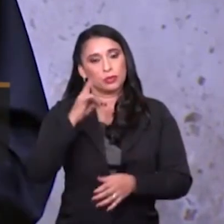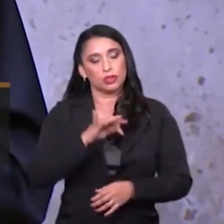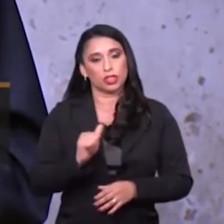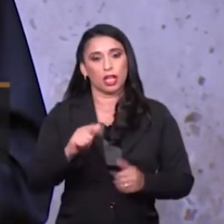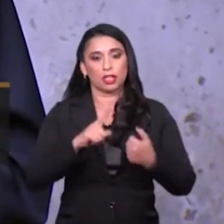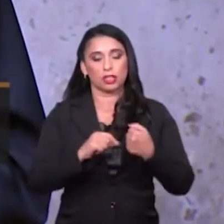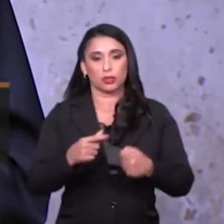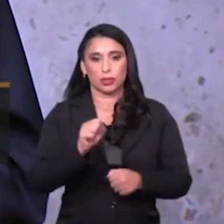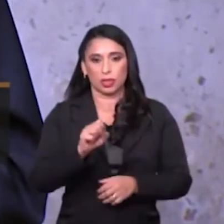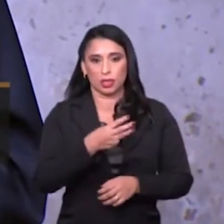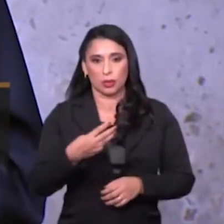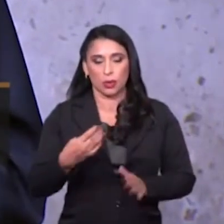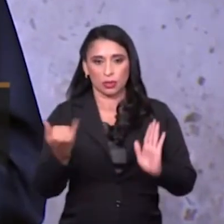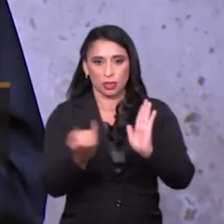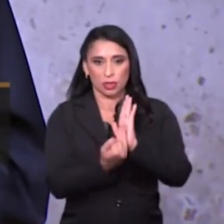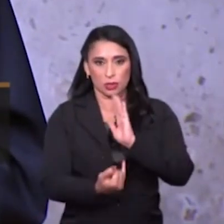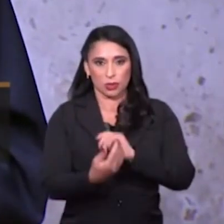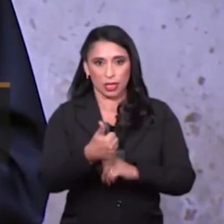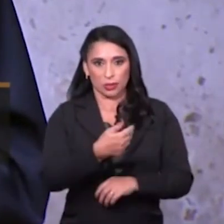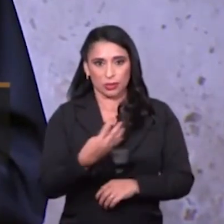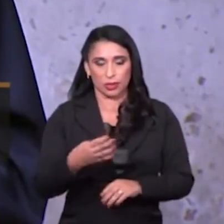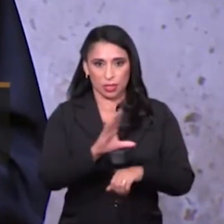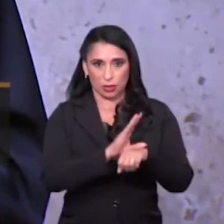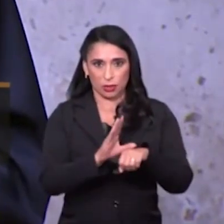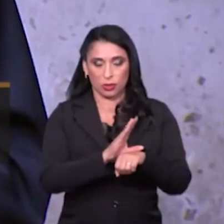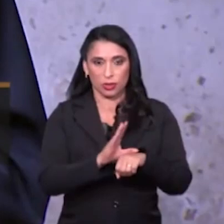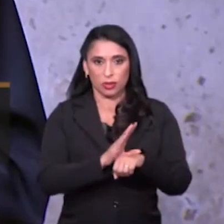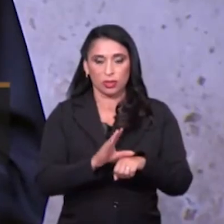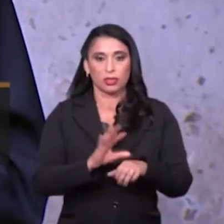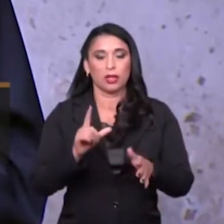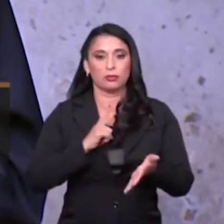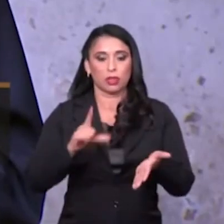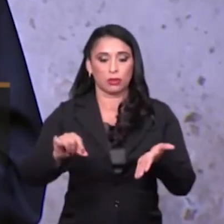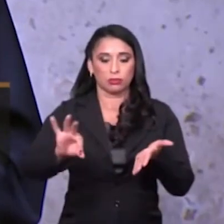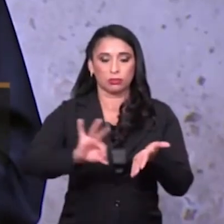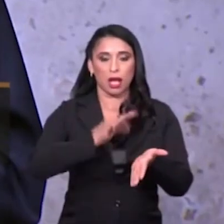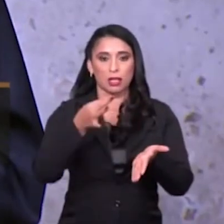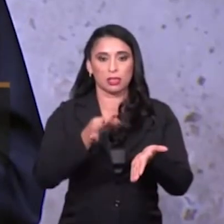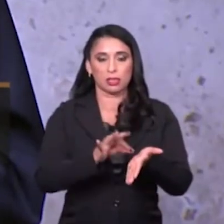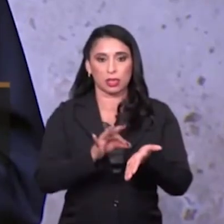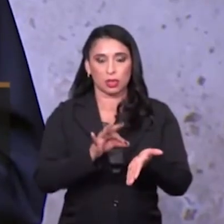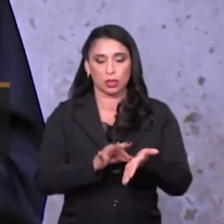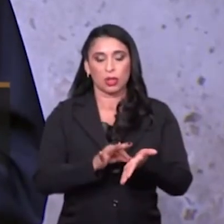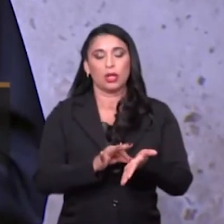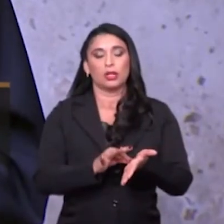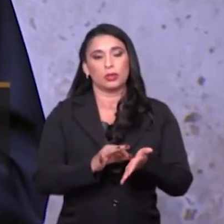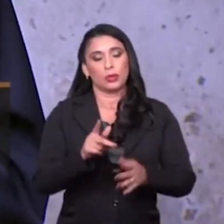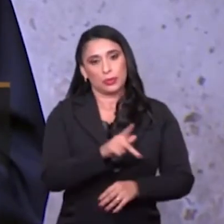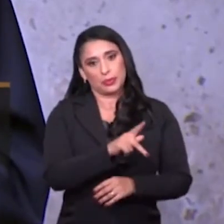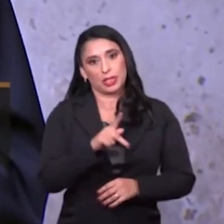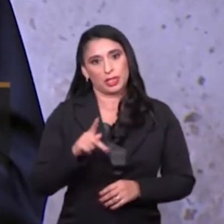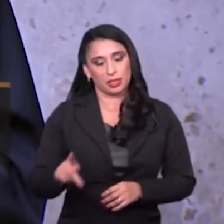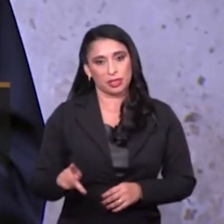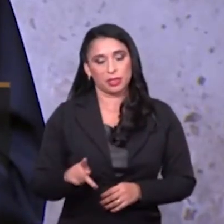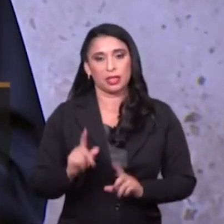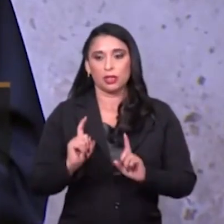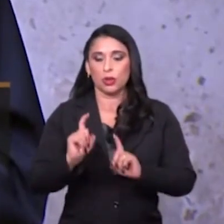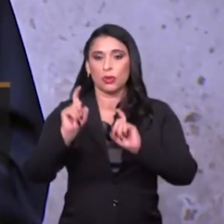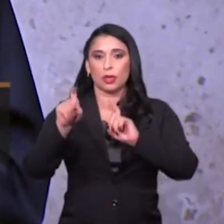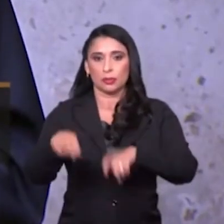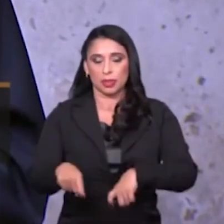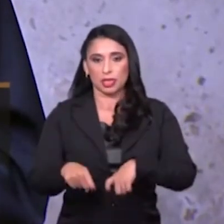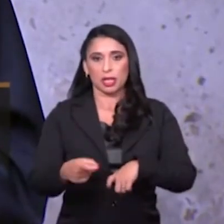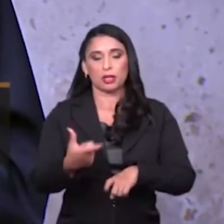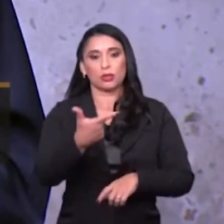inciso 14 da Constituição Federal para constar lavrou este termo que vai assinado pelo senhor presidente pelo empossado